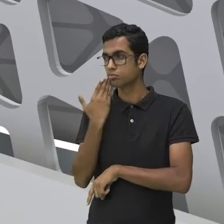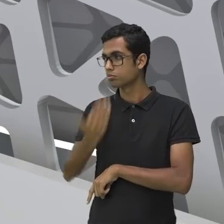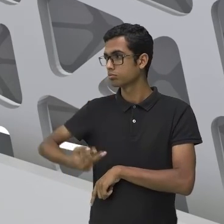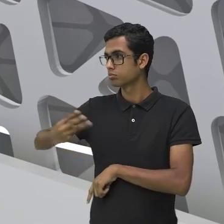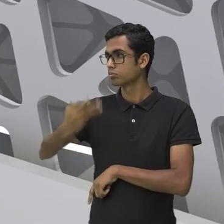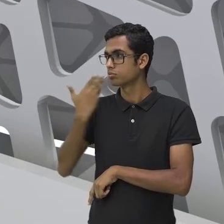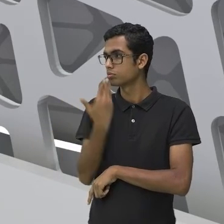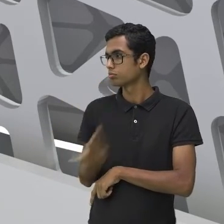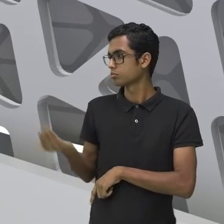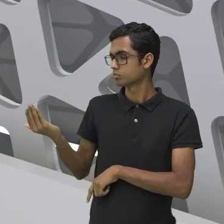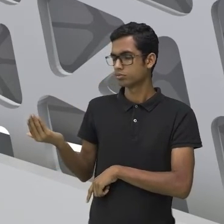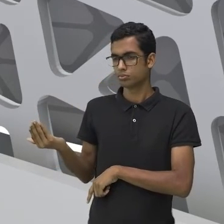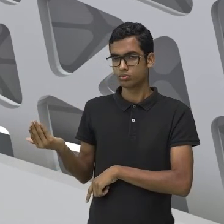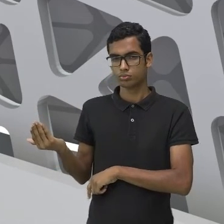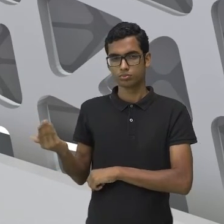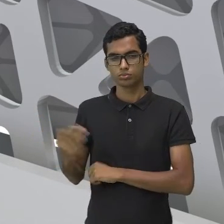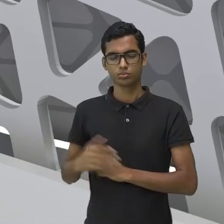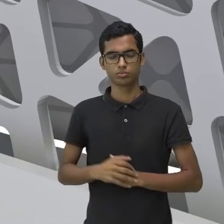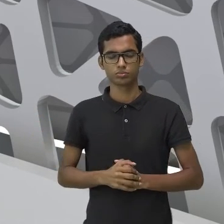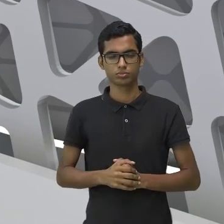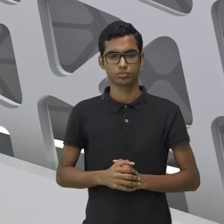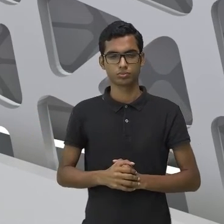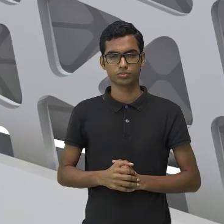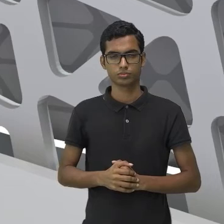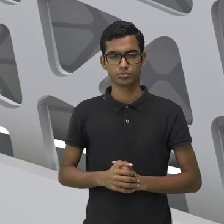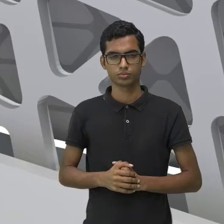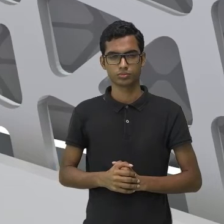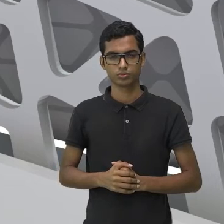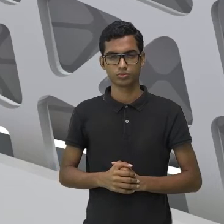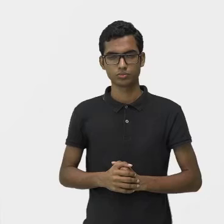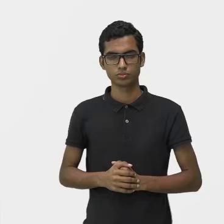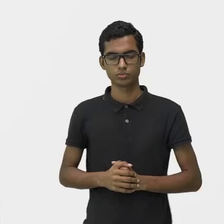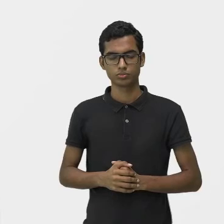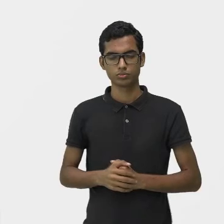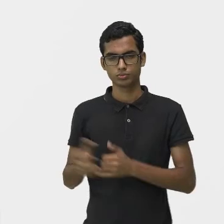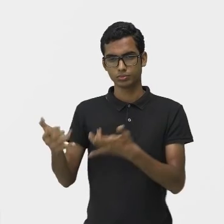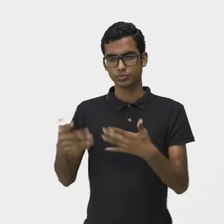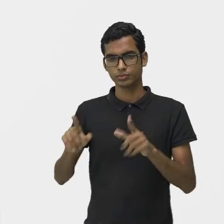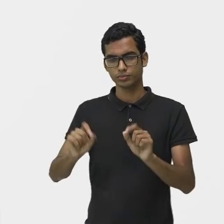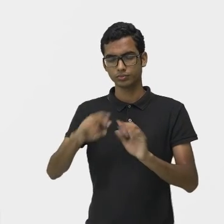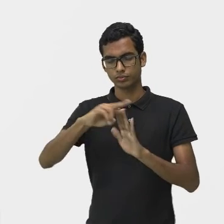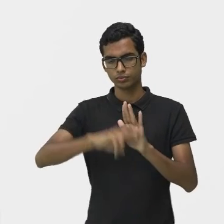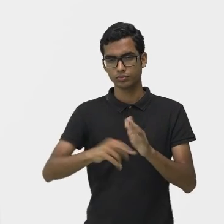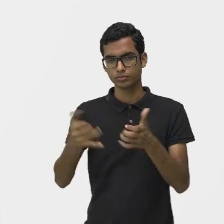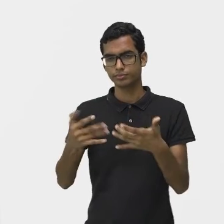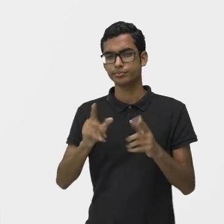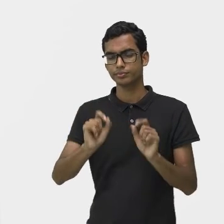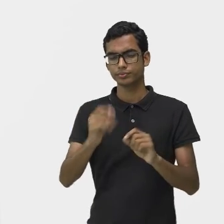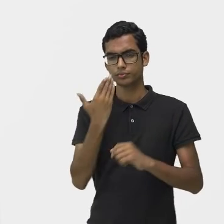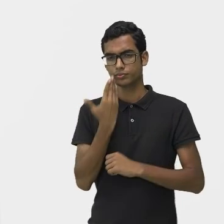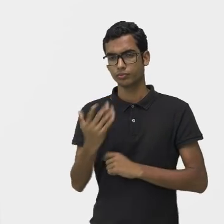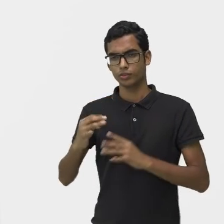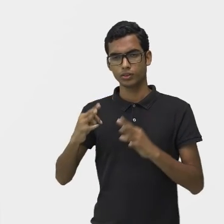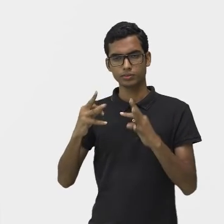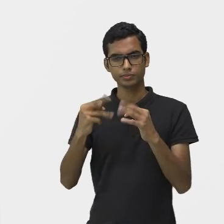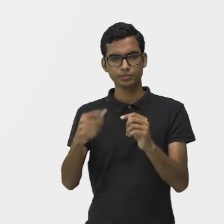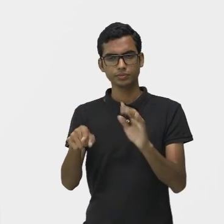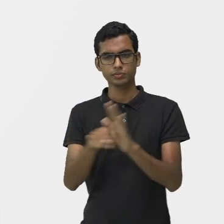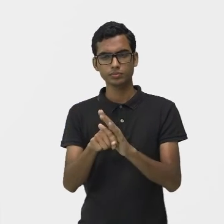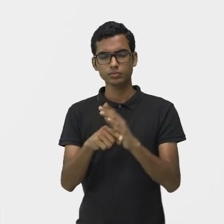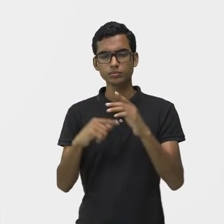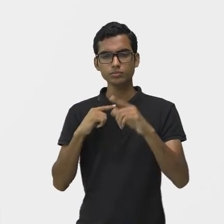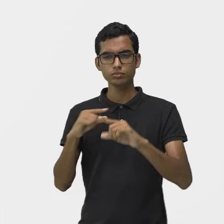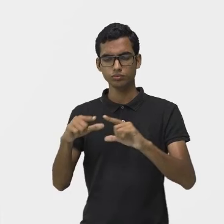terceira propriedade, que é o terceiro raio notável, que ele diz o seguinte, olha, essa regra diz assim: todo raio